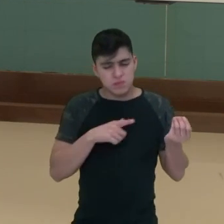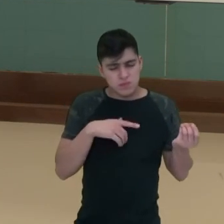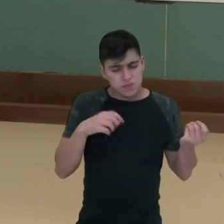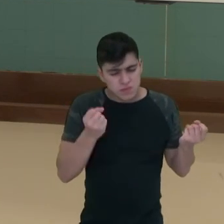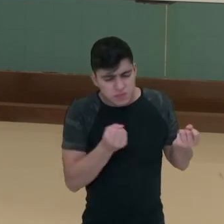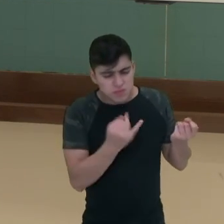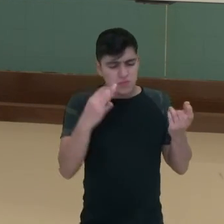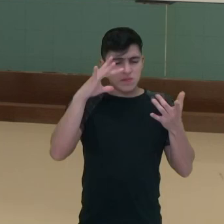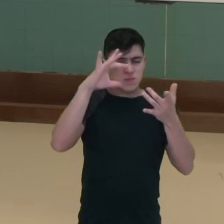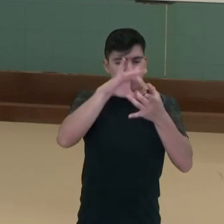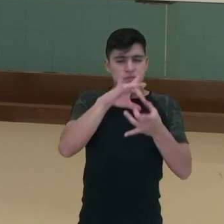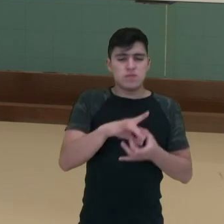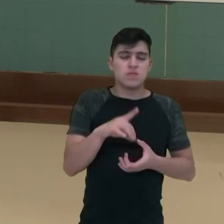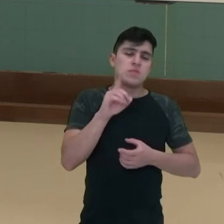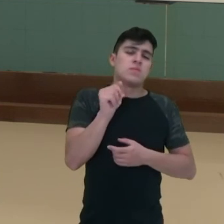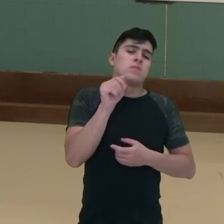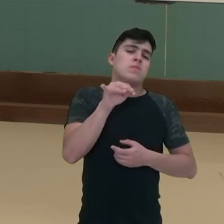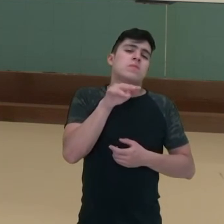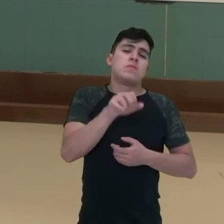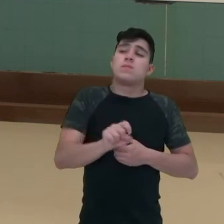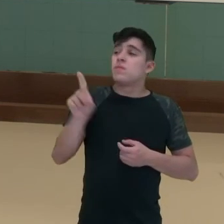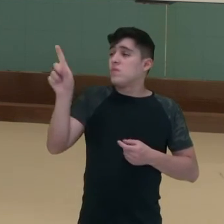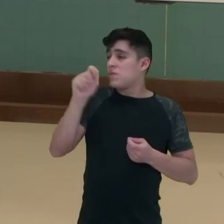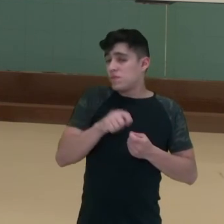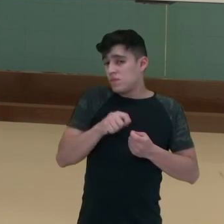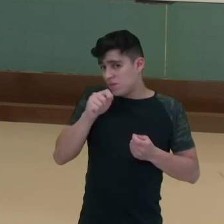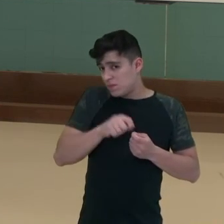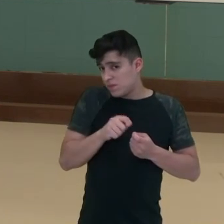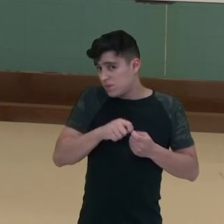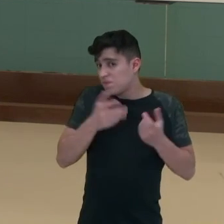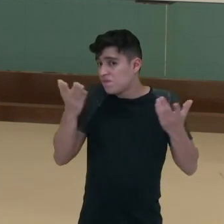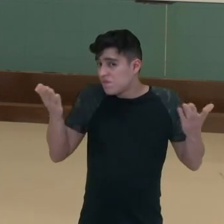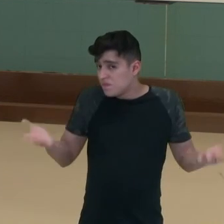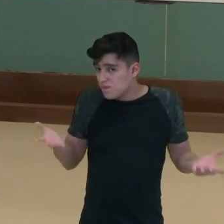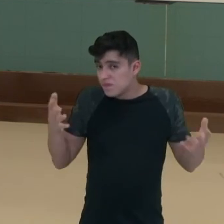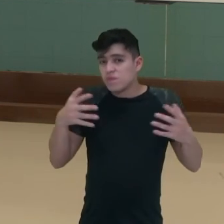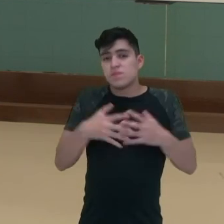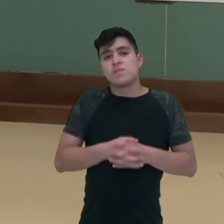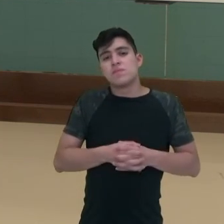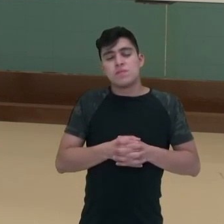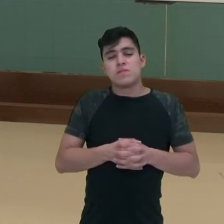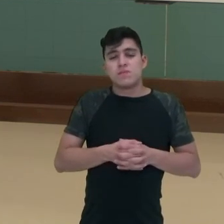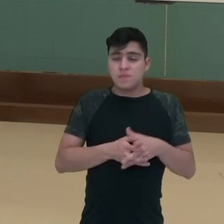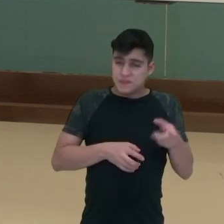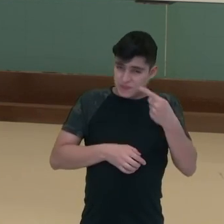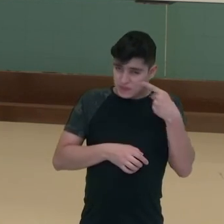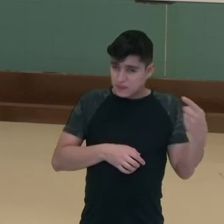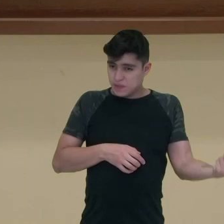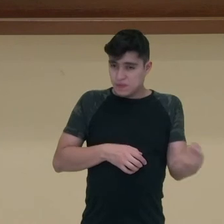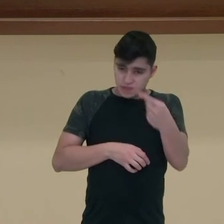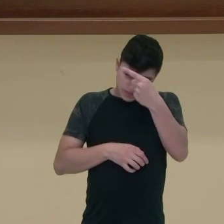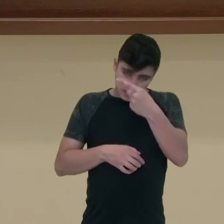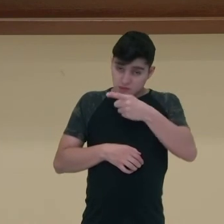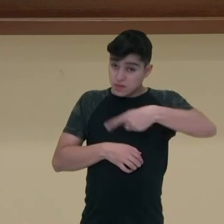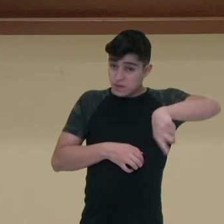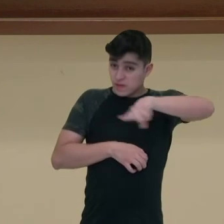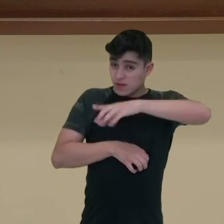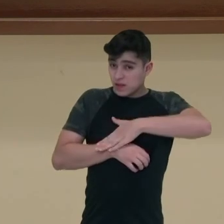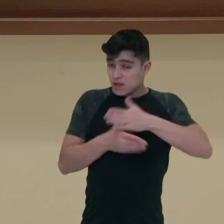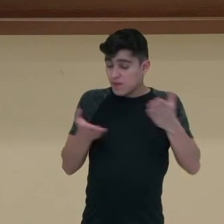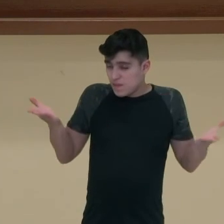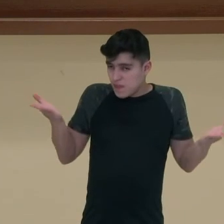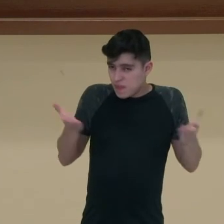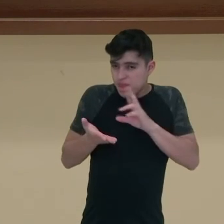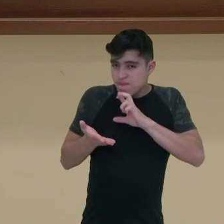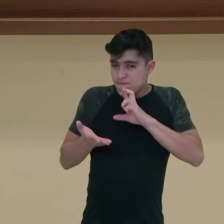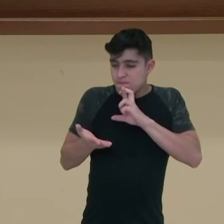ligações dativas estão sendo realizadas nesta imagem? Vamos lá, pessoal? Um tempinho para vocês